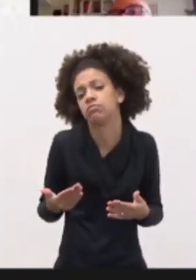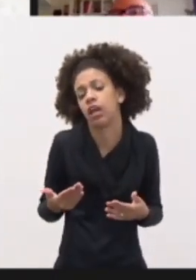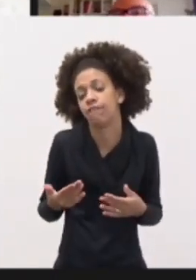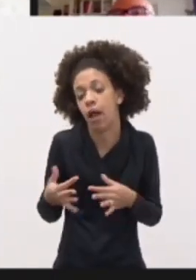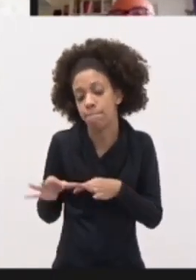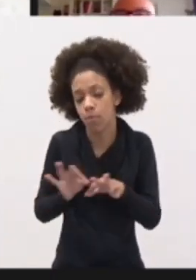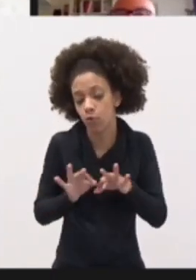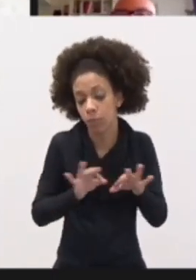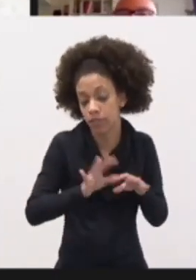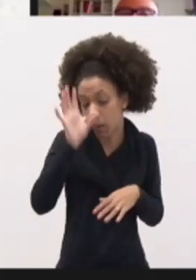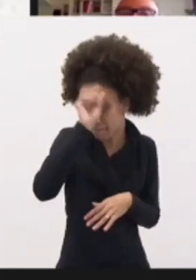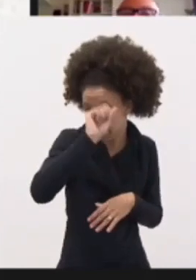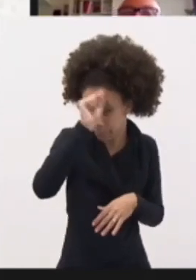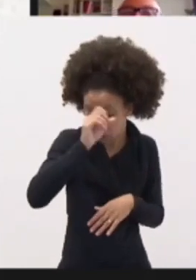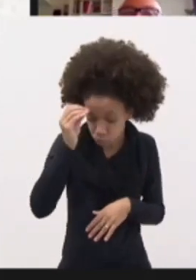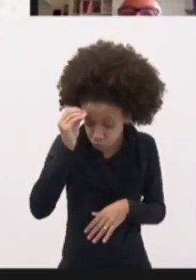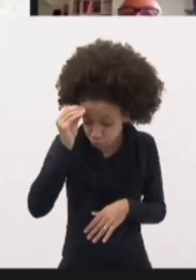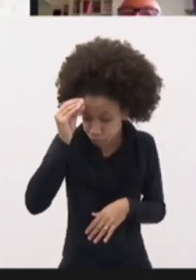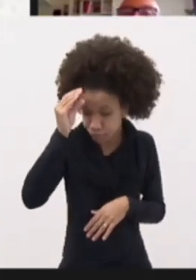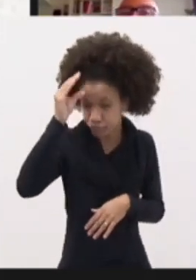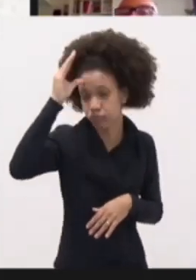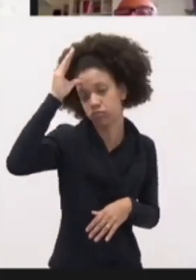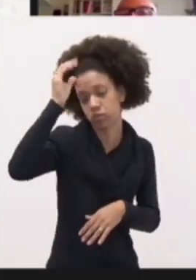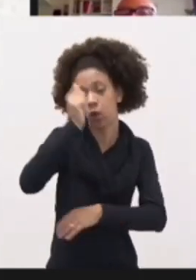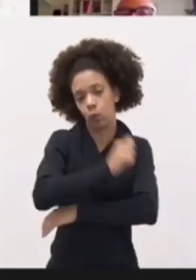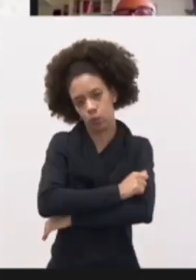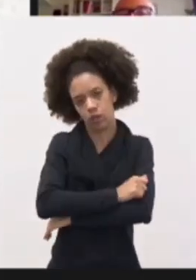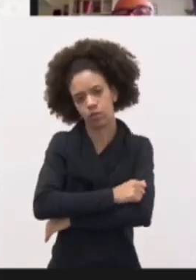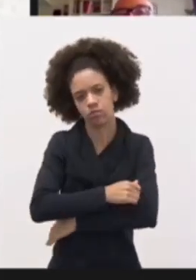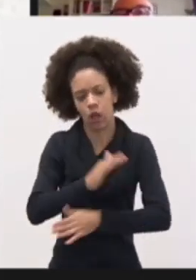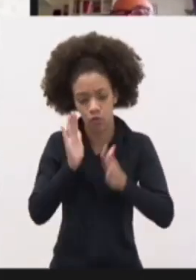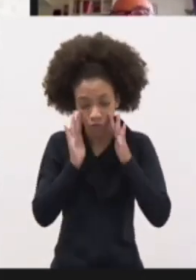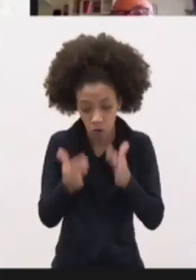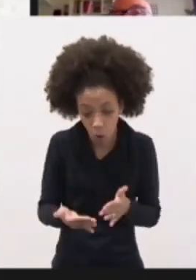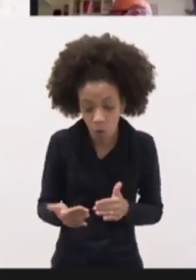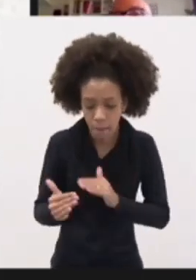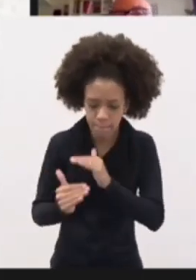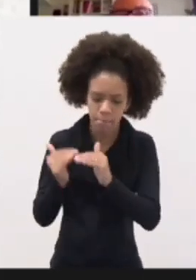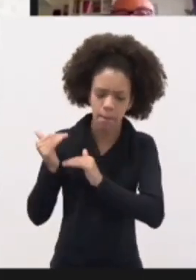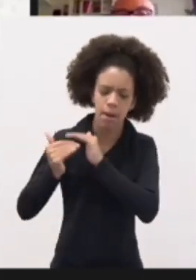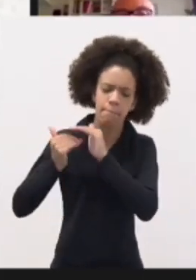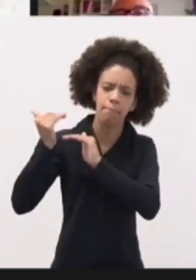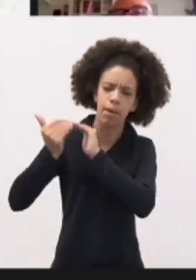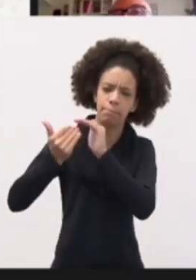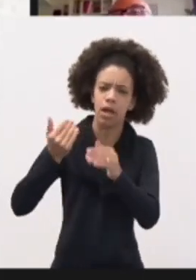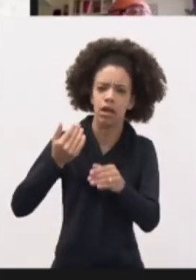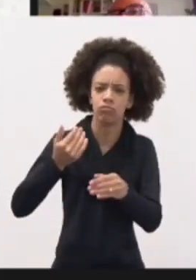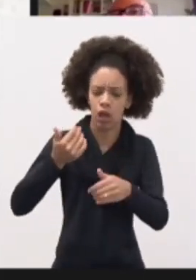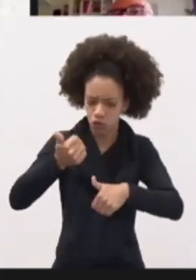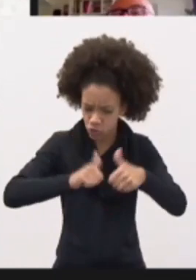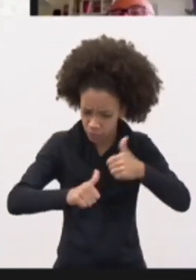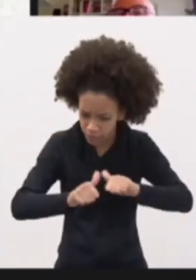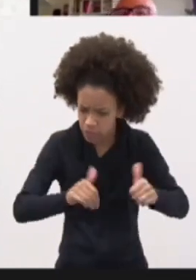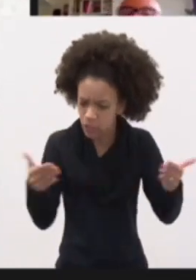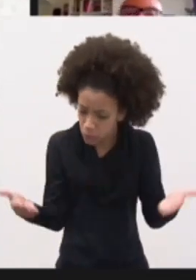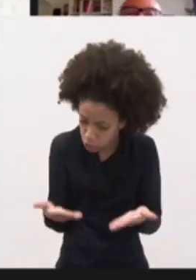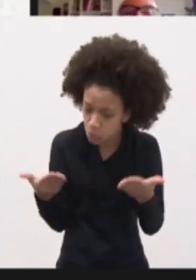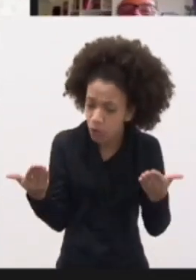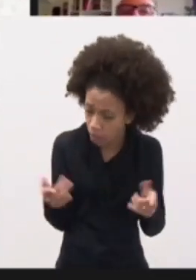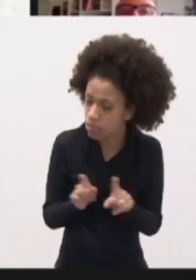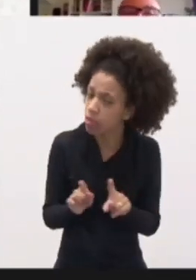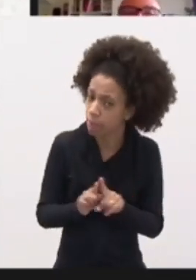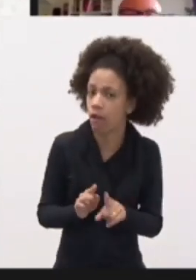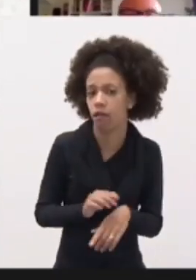movimentar aprendizagens do aluno para que ele consiga um progresso a partir de uma devolutiva e estimular também